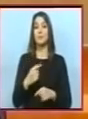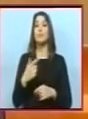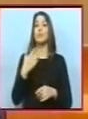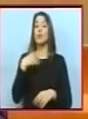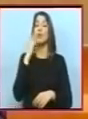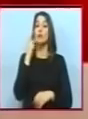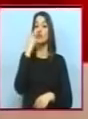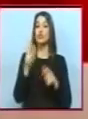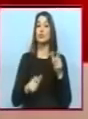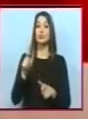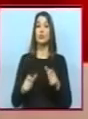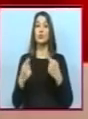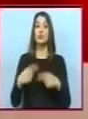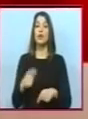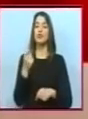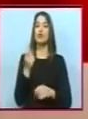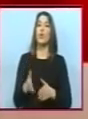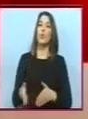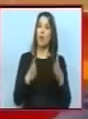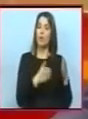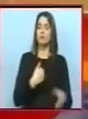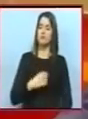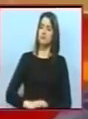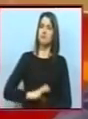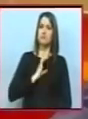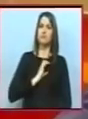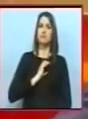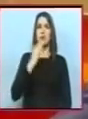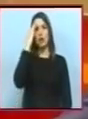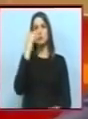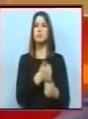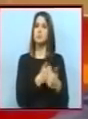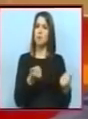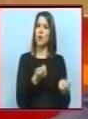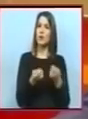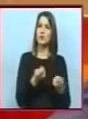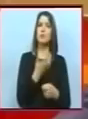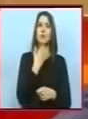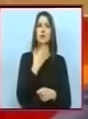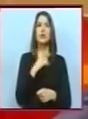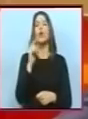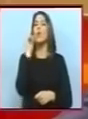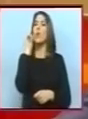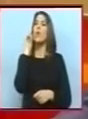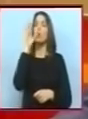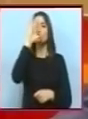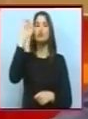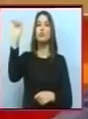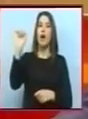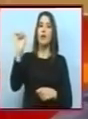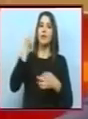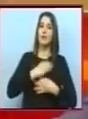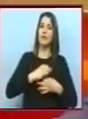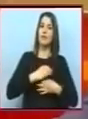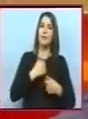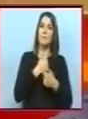pessoas têm alguma... Por um lado, confiam e acham que está tudo muito organizadinho e que o Estado é um Estado paternalista e, portanto, que organizou isto tudo para